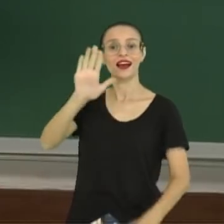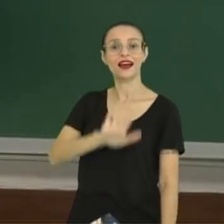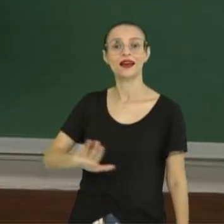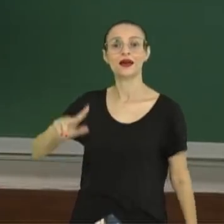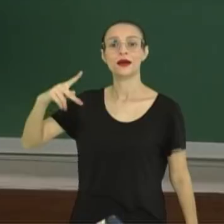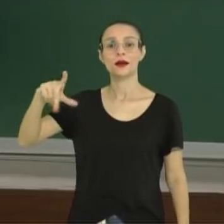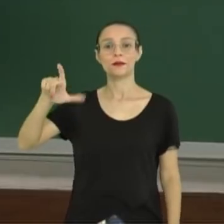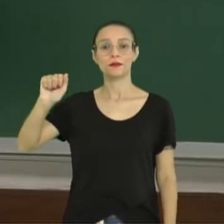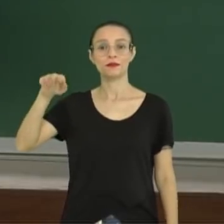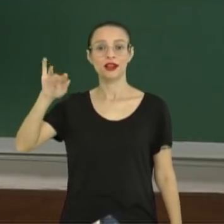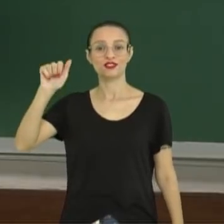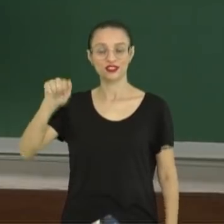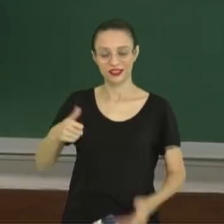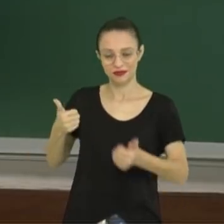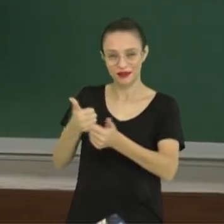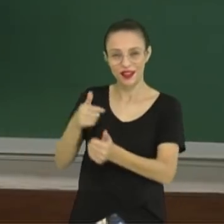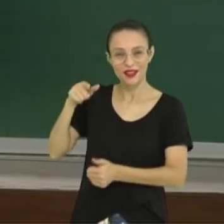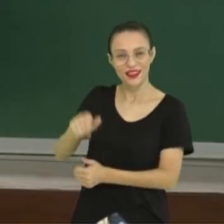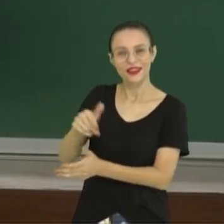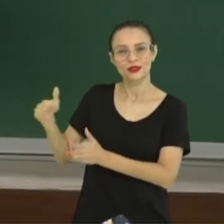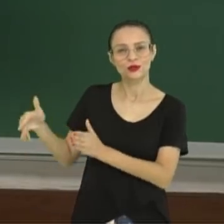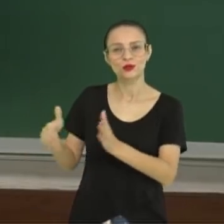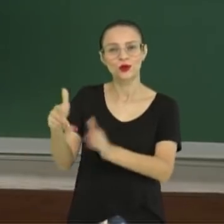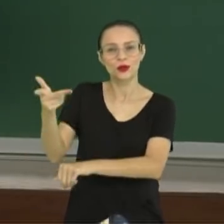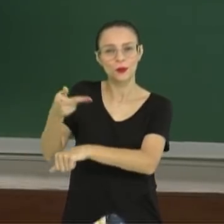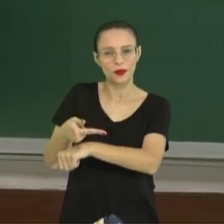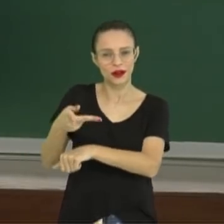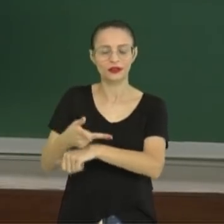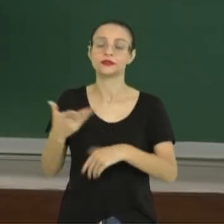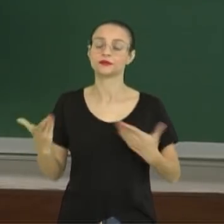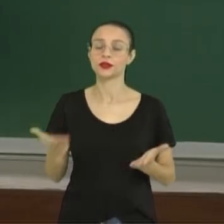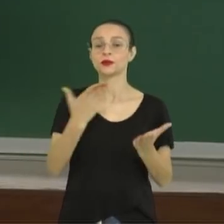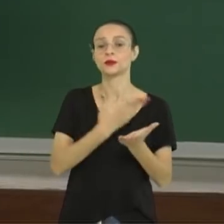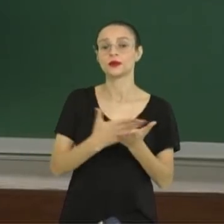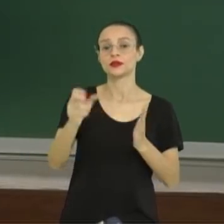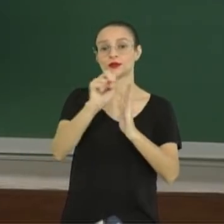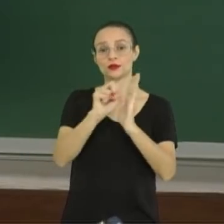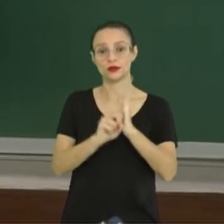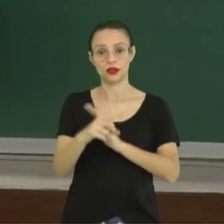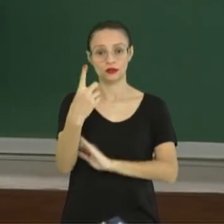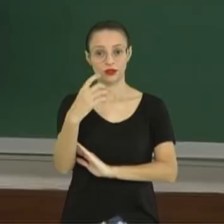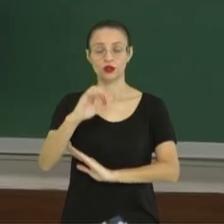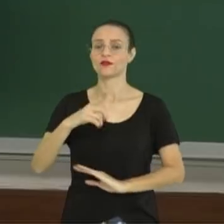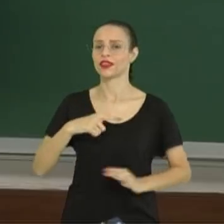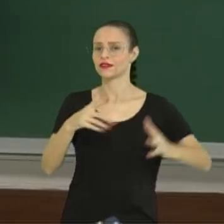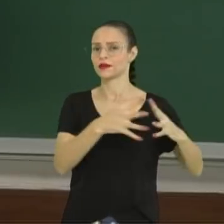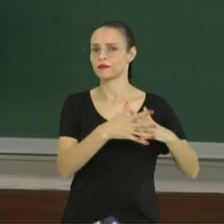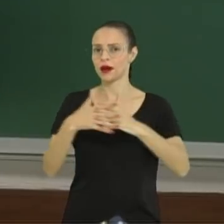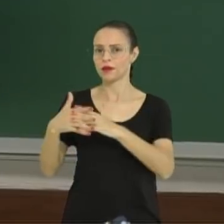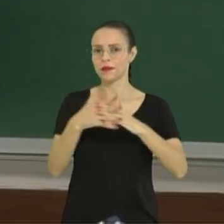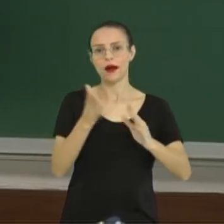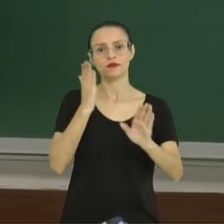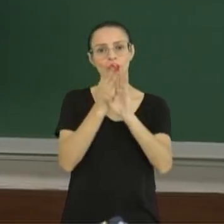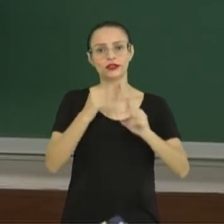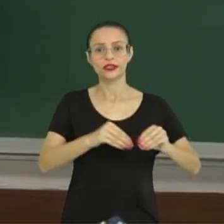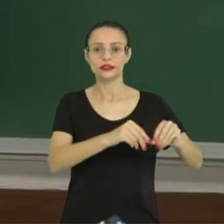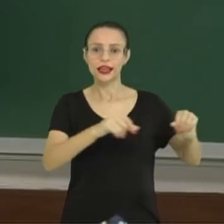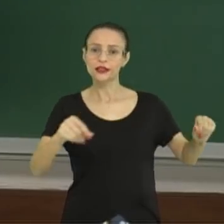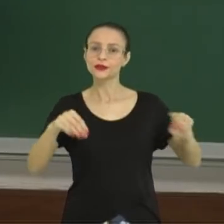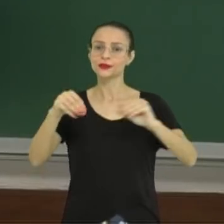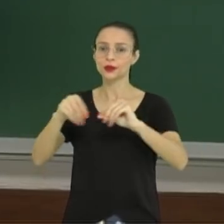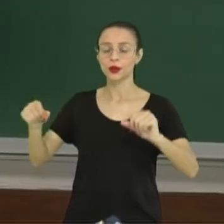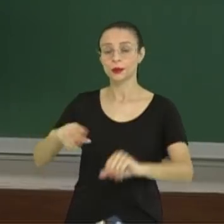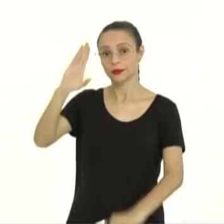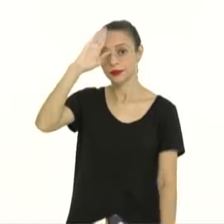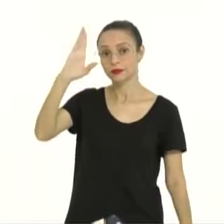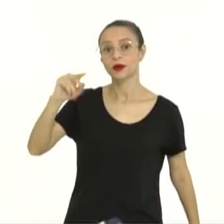Bacia do Rio do Prata. Então, de início, lá no século XIX, houve alguns conflitos por território, né? Um dos que a gente vai dar destaque